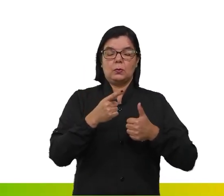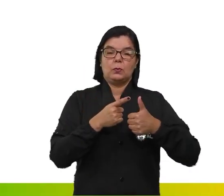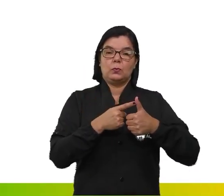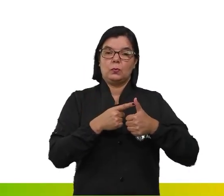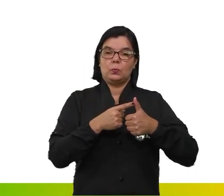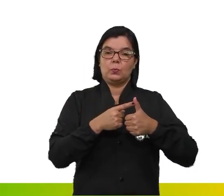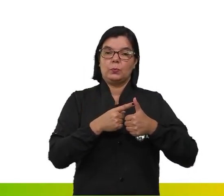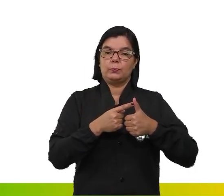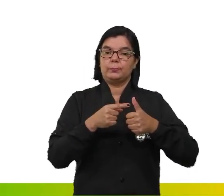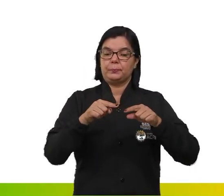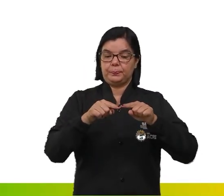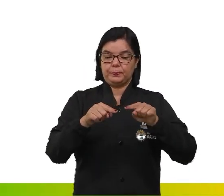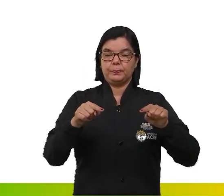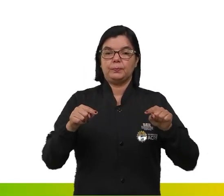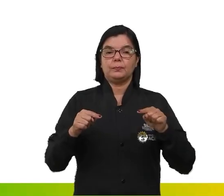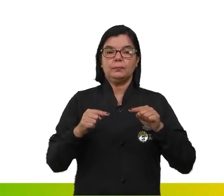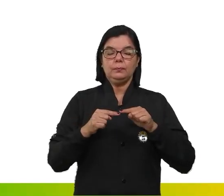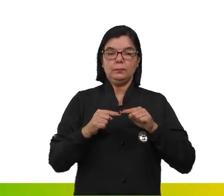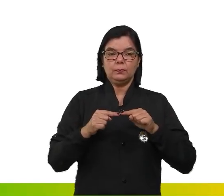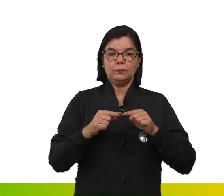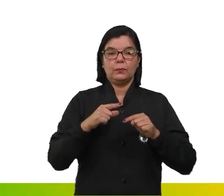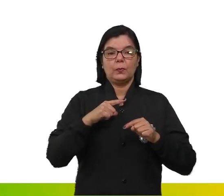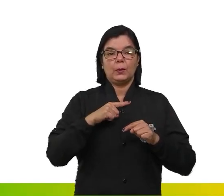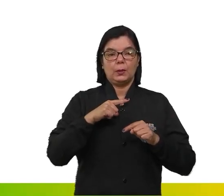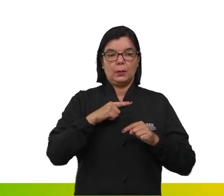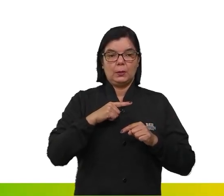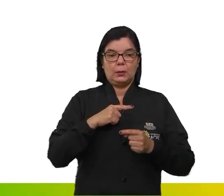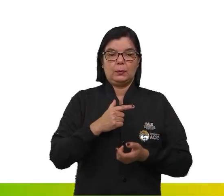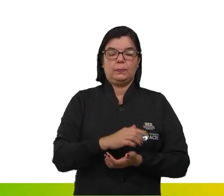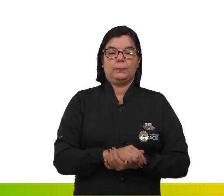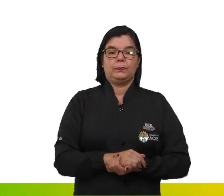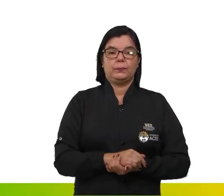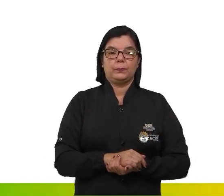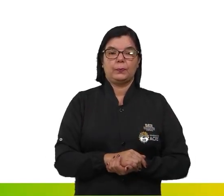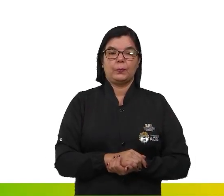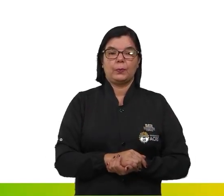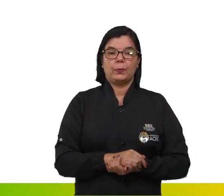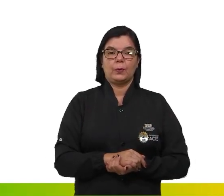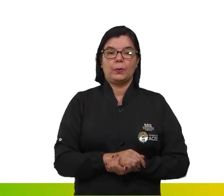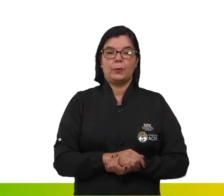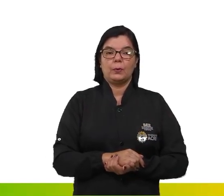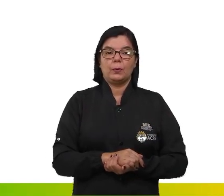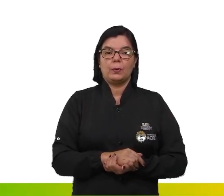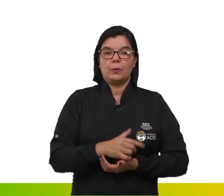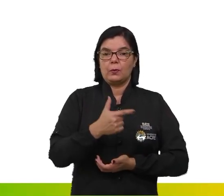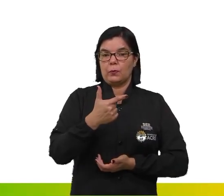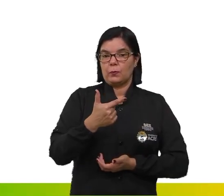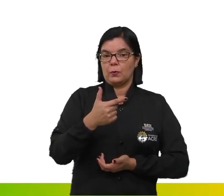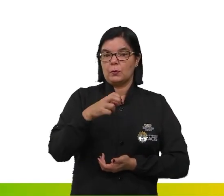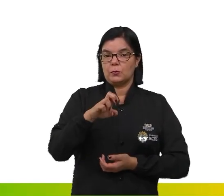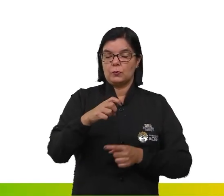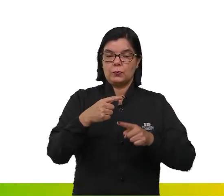primeiro terreno, R$ 25,00, eu devo multiplicar por 30.000,